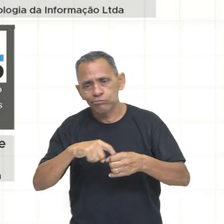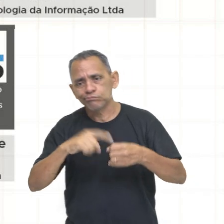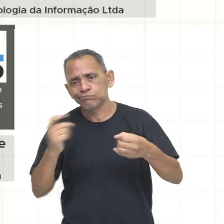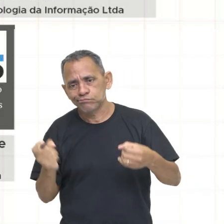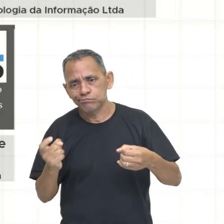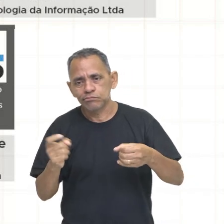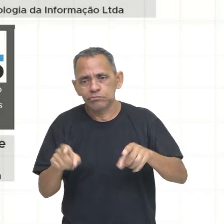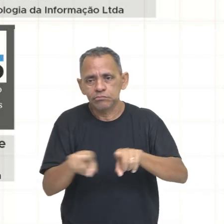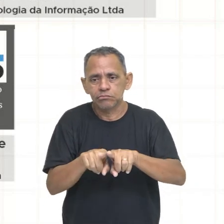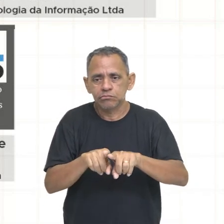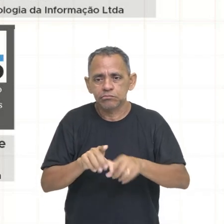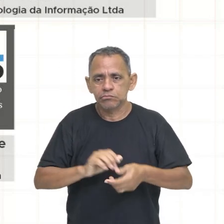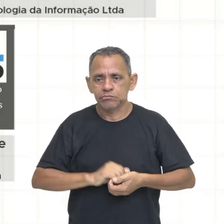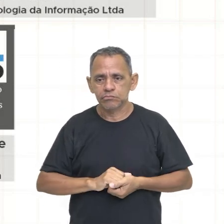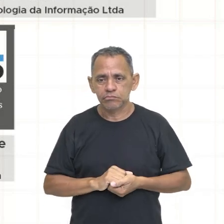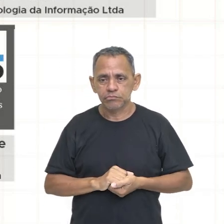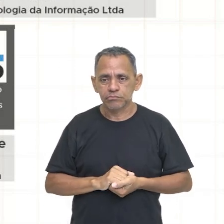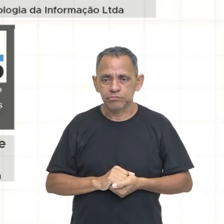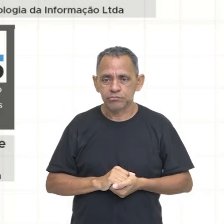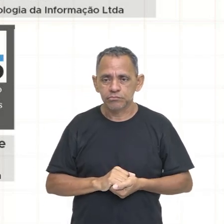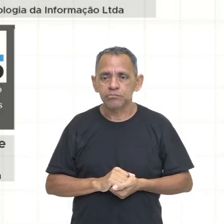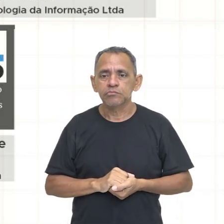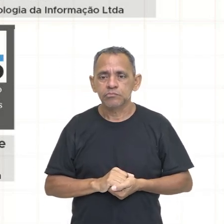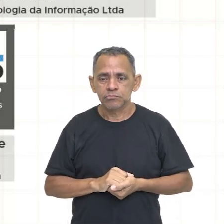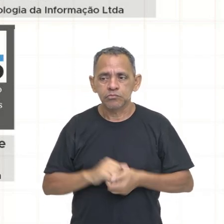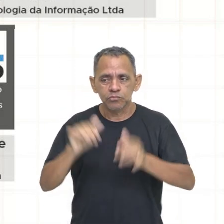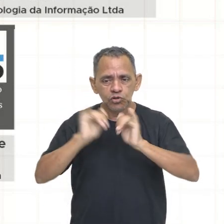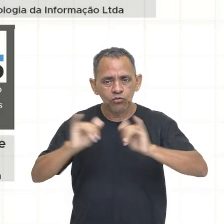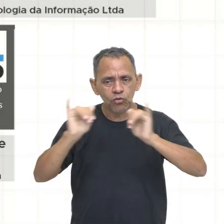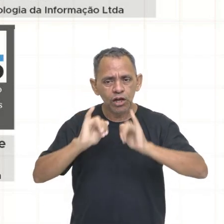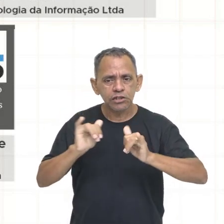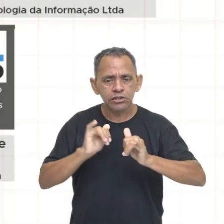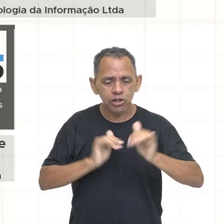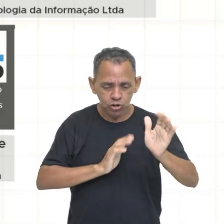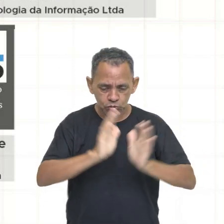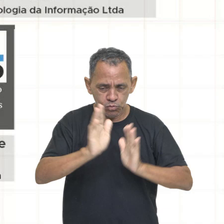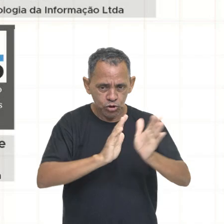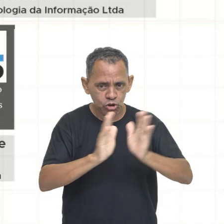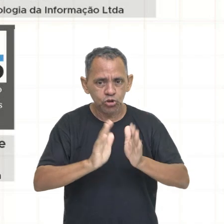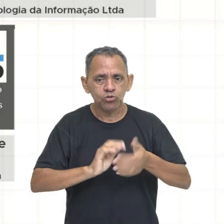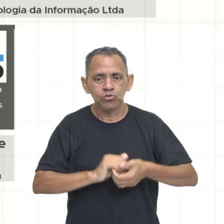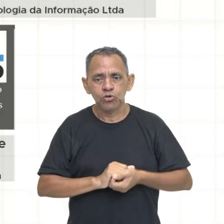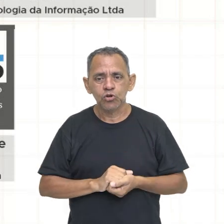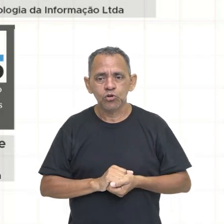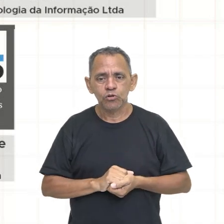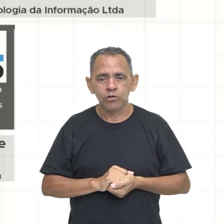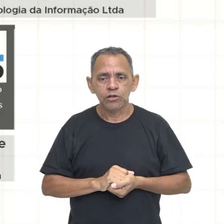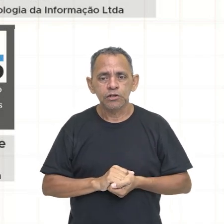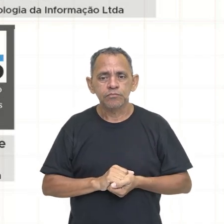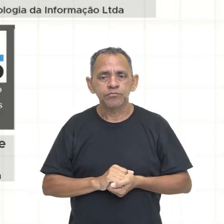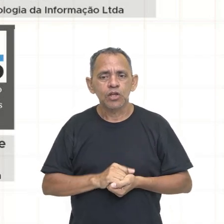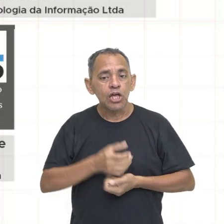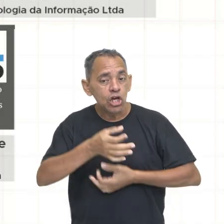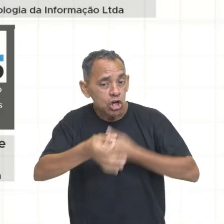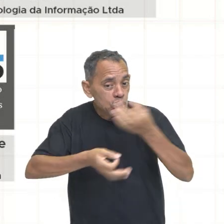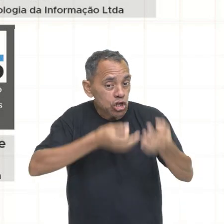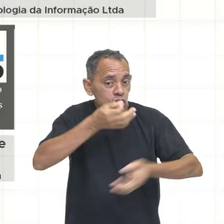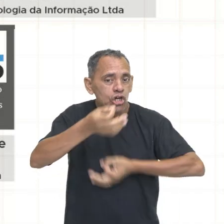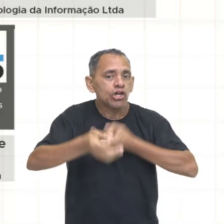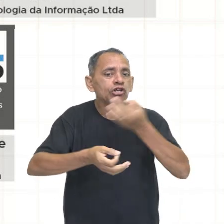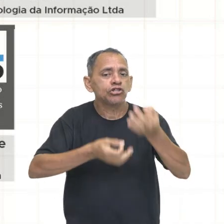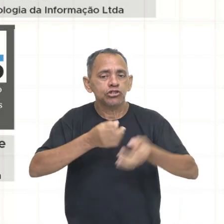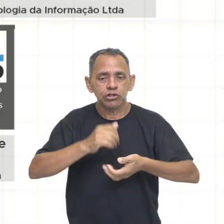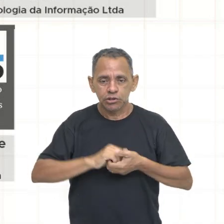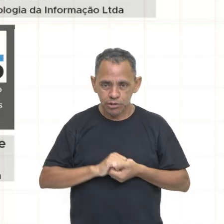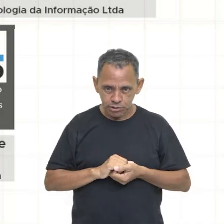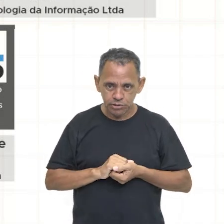propaganda era uma propaganda política da época e deixava claro que críticas ao regime não seriam aceitas.